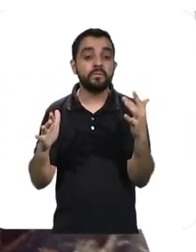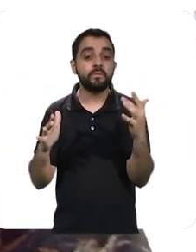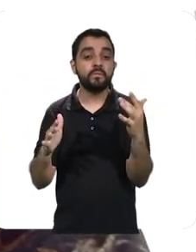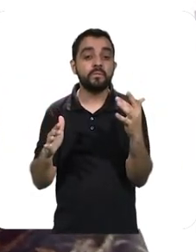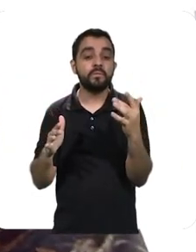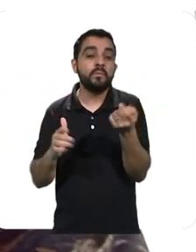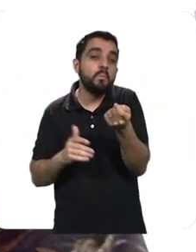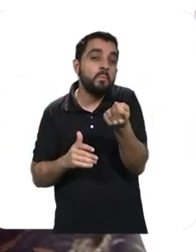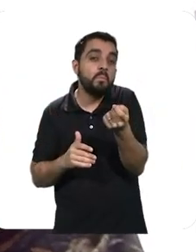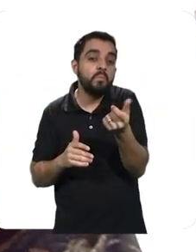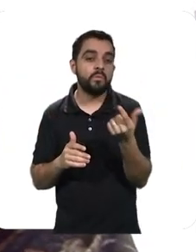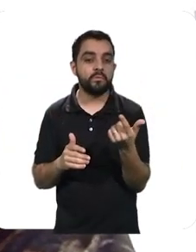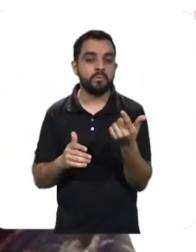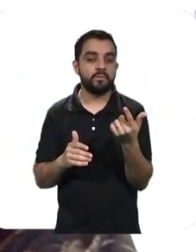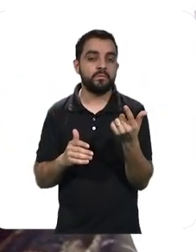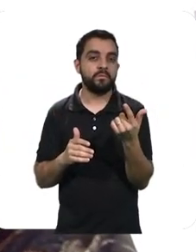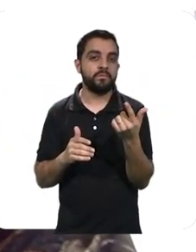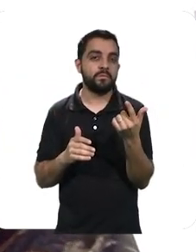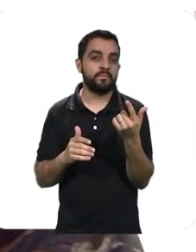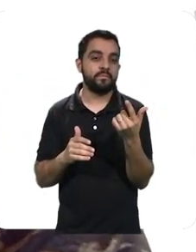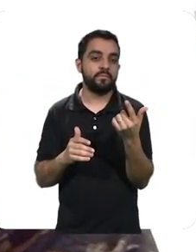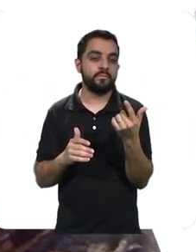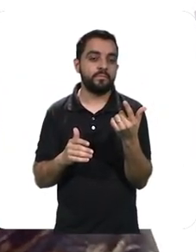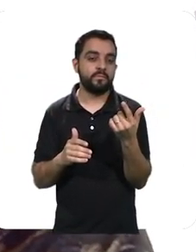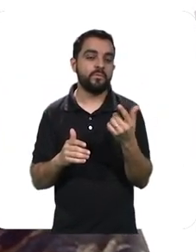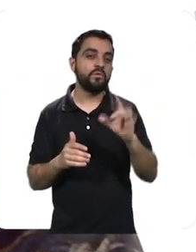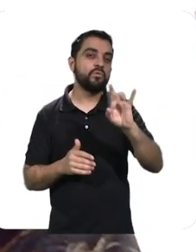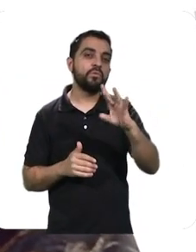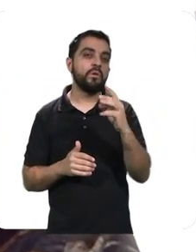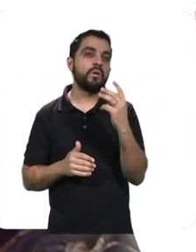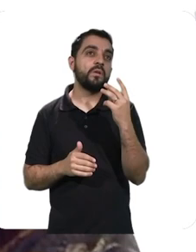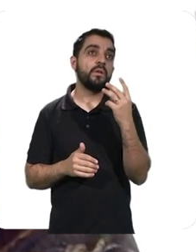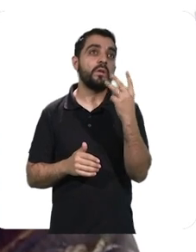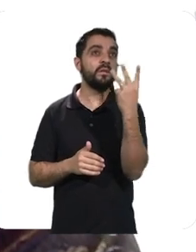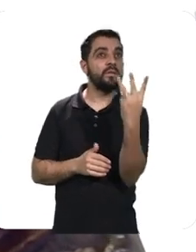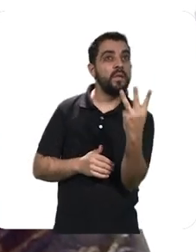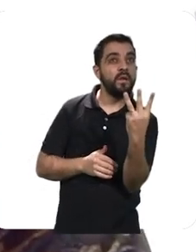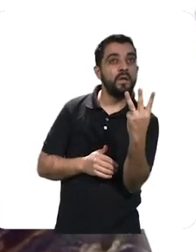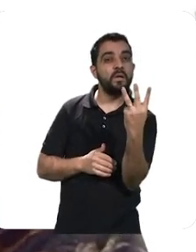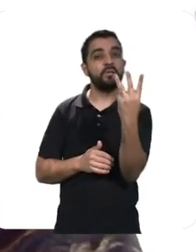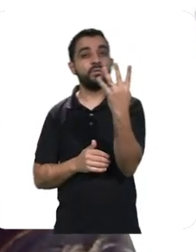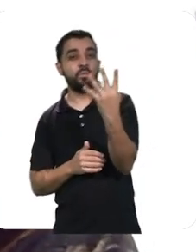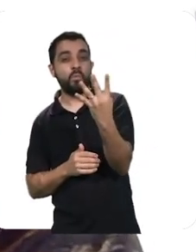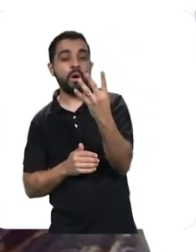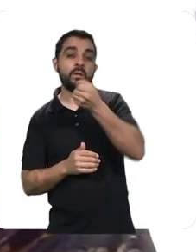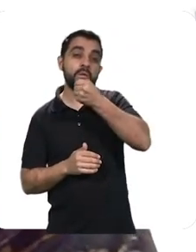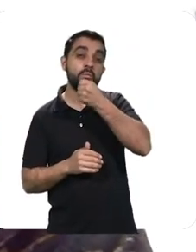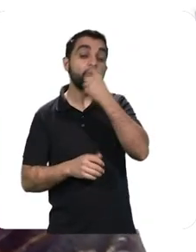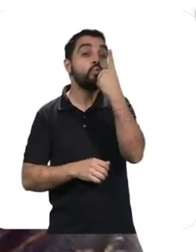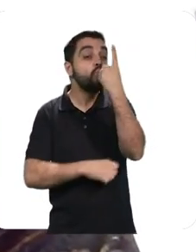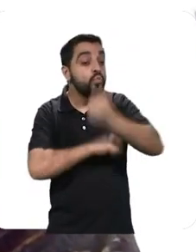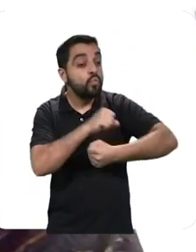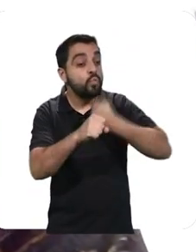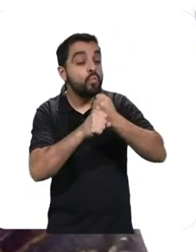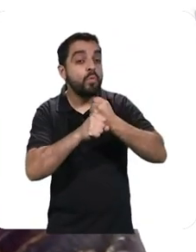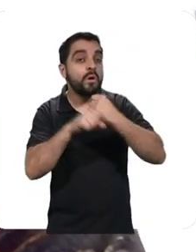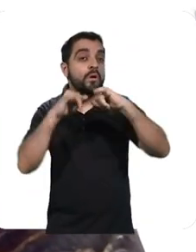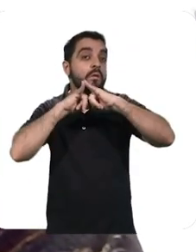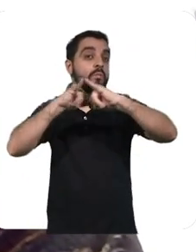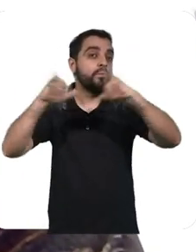epidemia eram, por veículo de comunicação, 3 a 4 reportagens ao ano